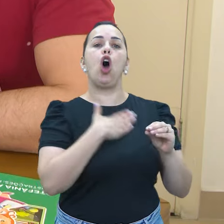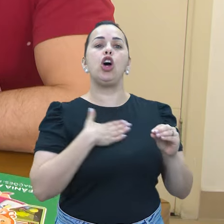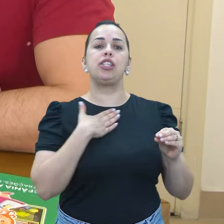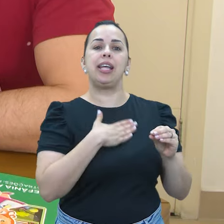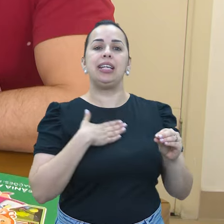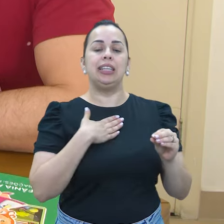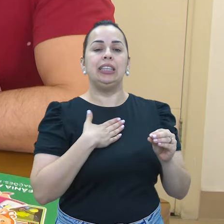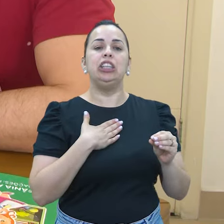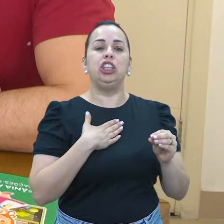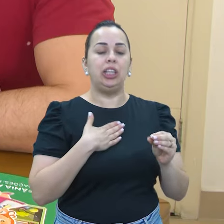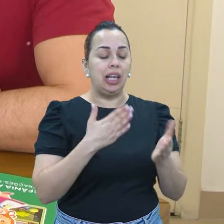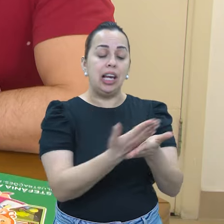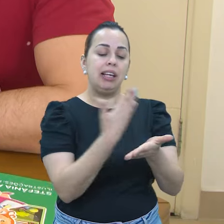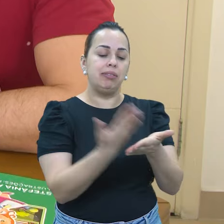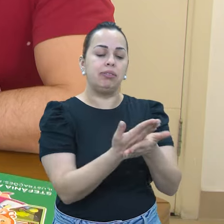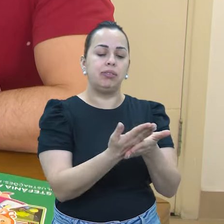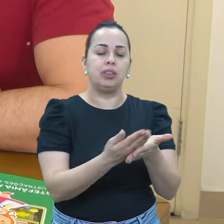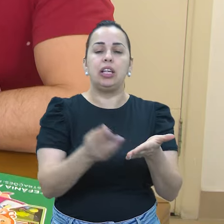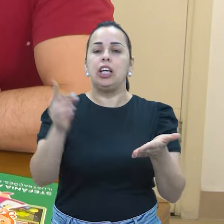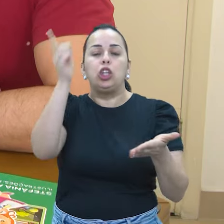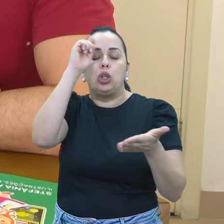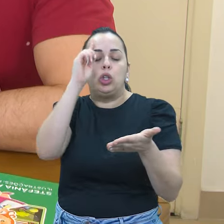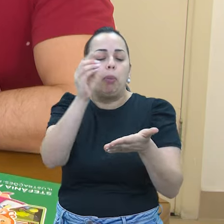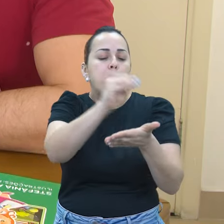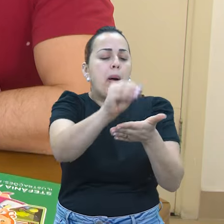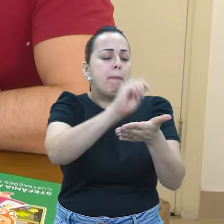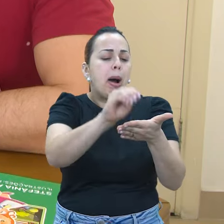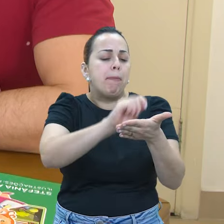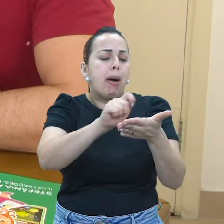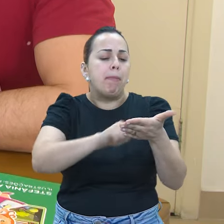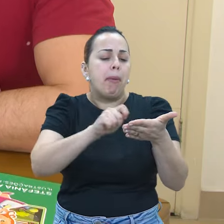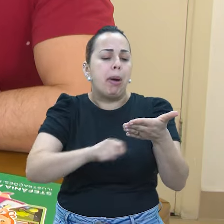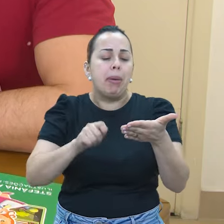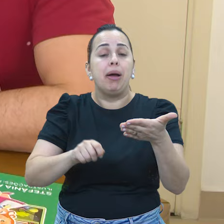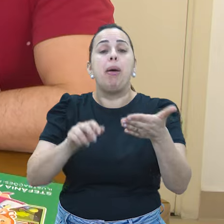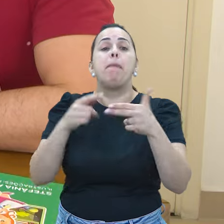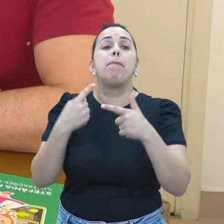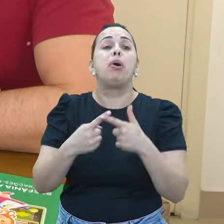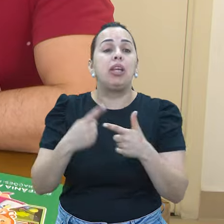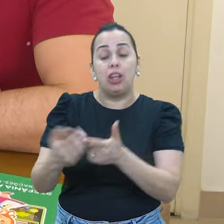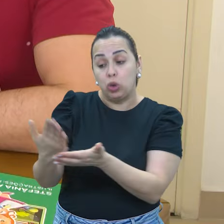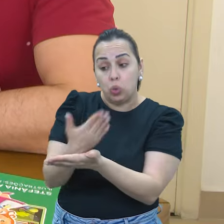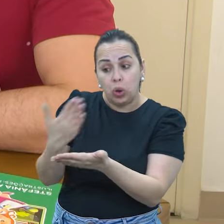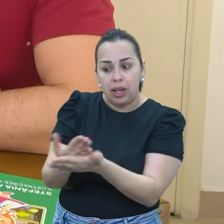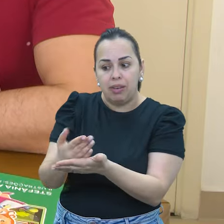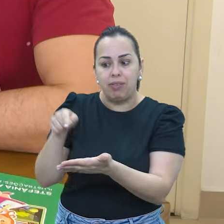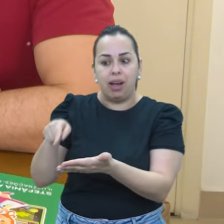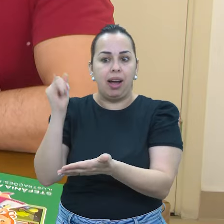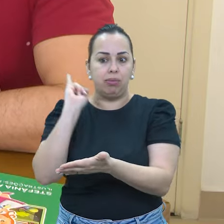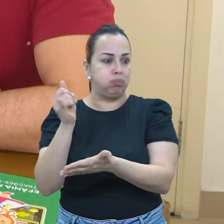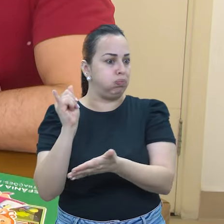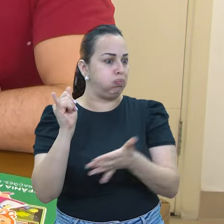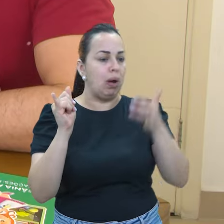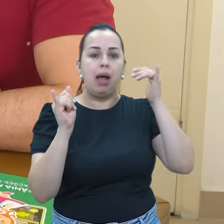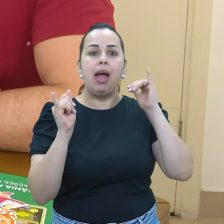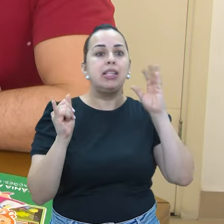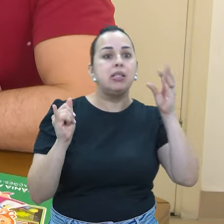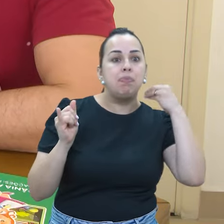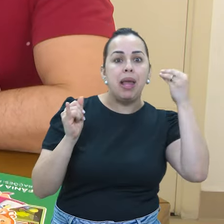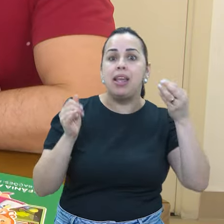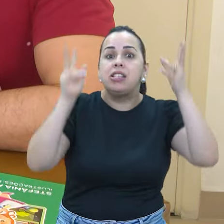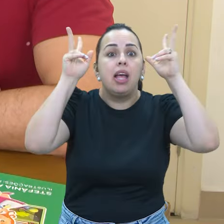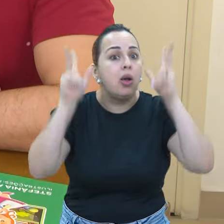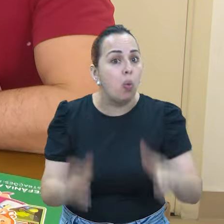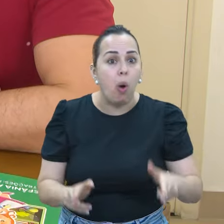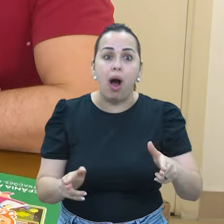idade próxima ou passam pela... Por que que os adolescentes gostam tanto de livros em formato de diário? Porque nos diários, esses adolescentes,